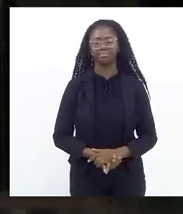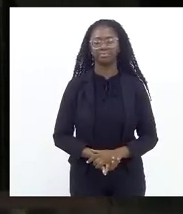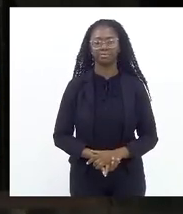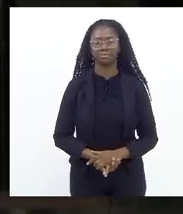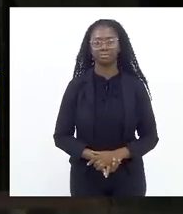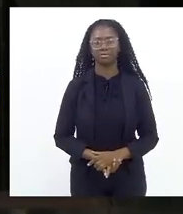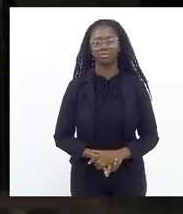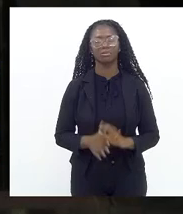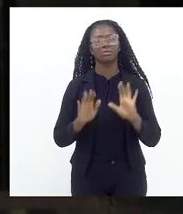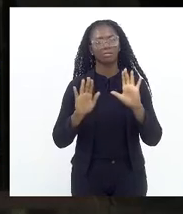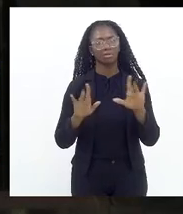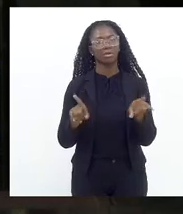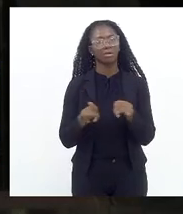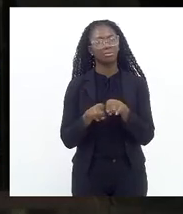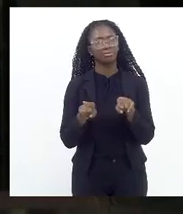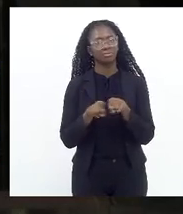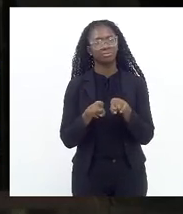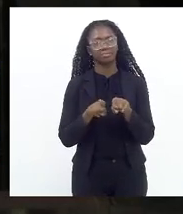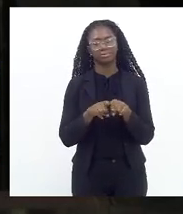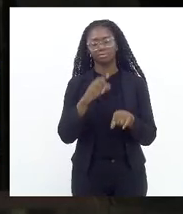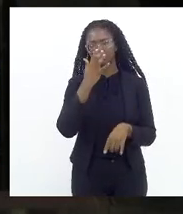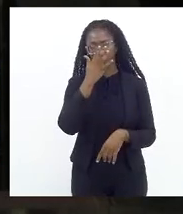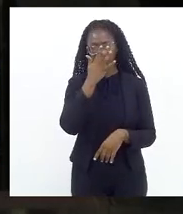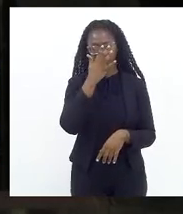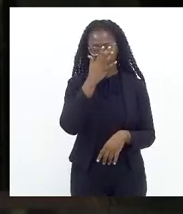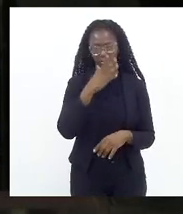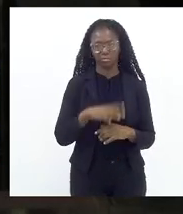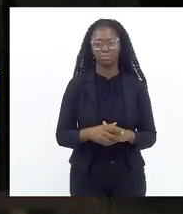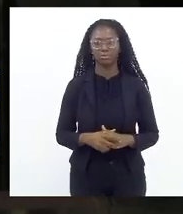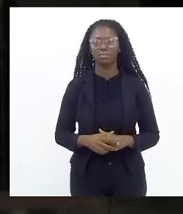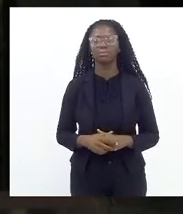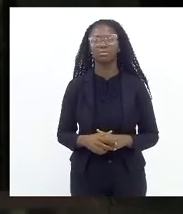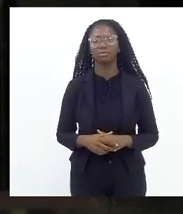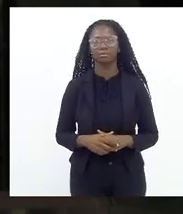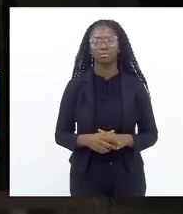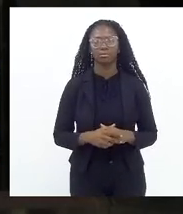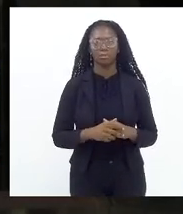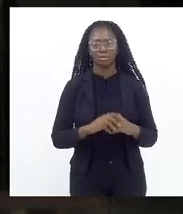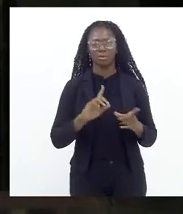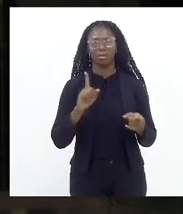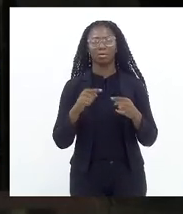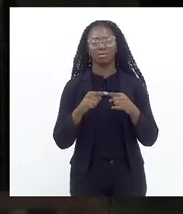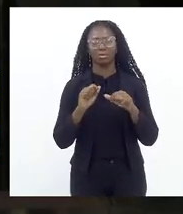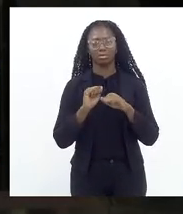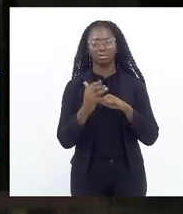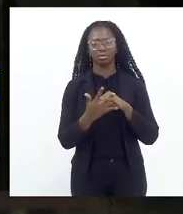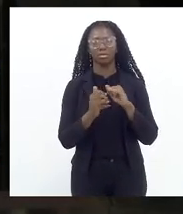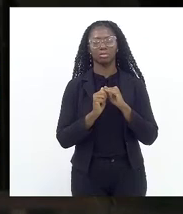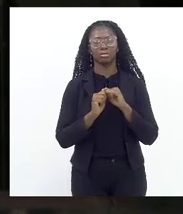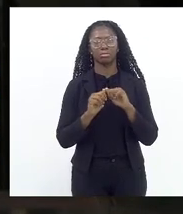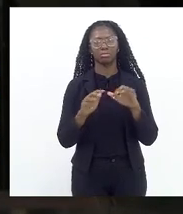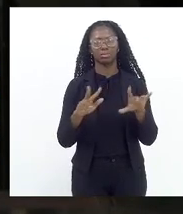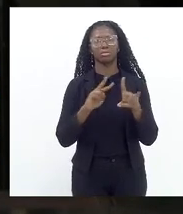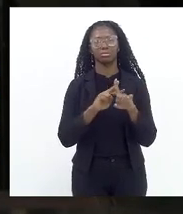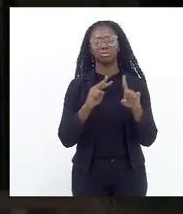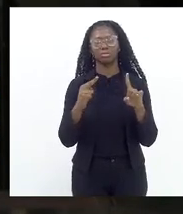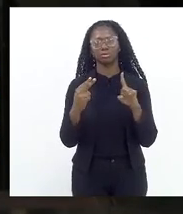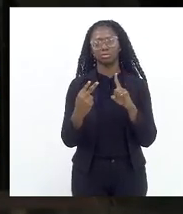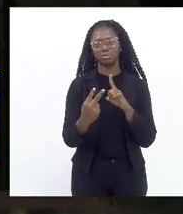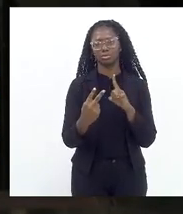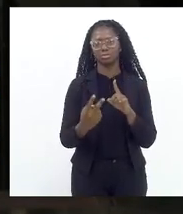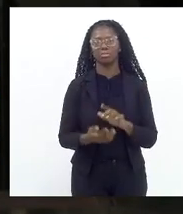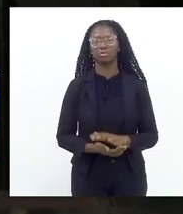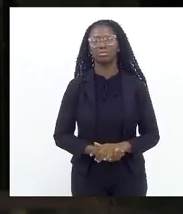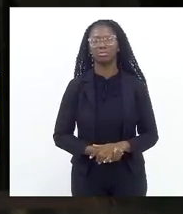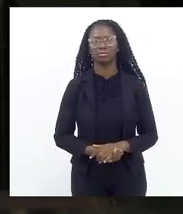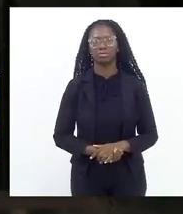Ao mesmo tempo, as consequências da pandemia, do ponto de vista